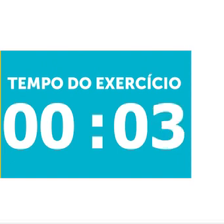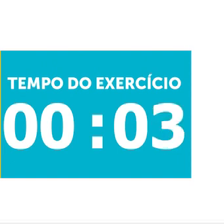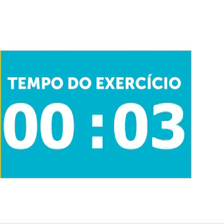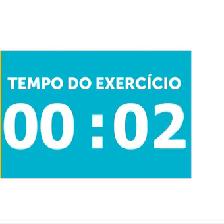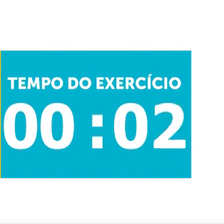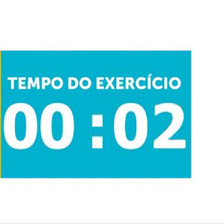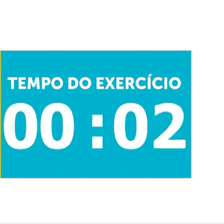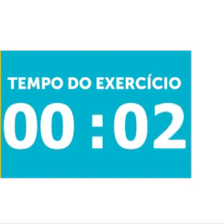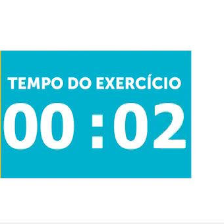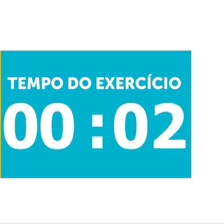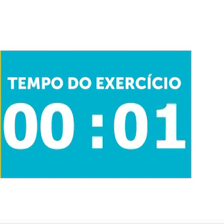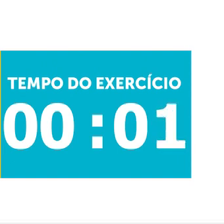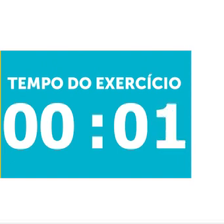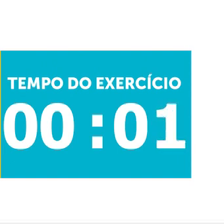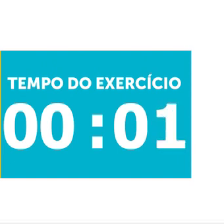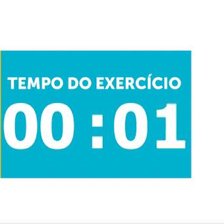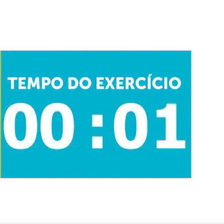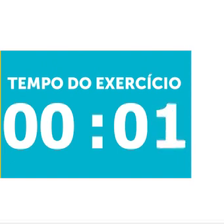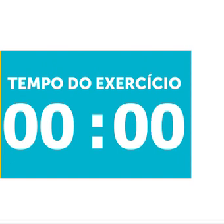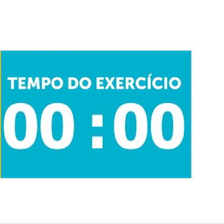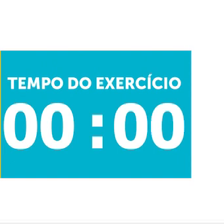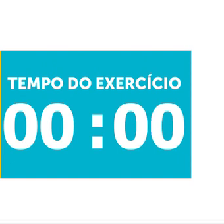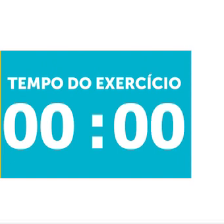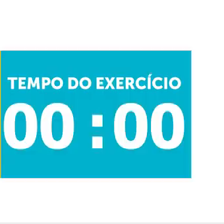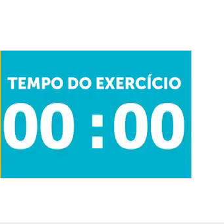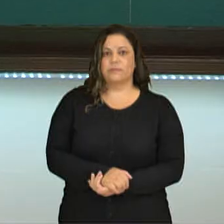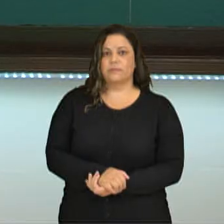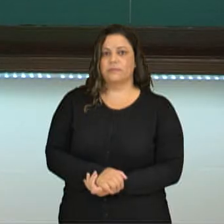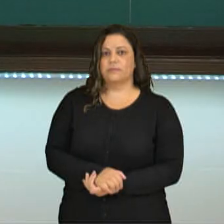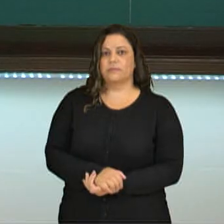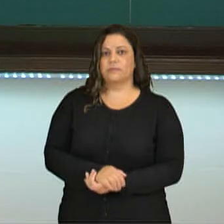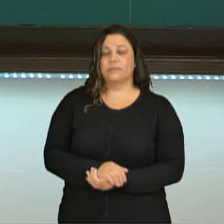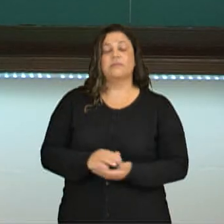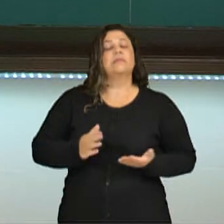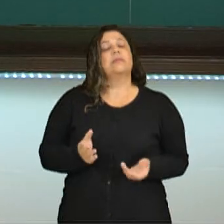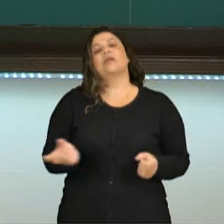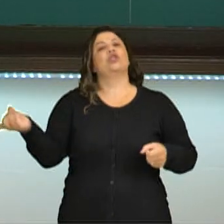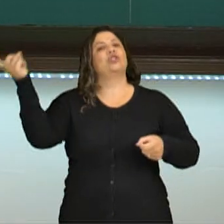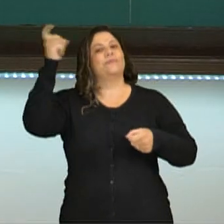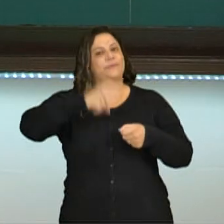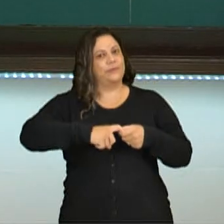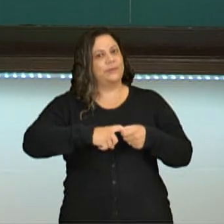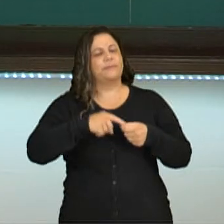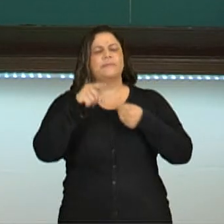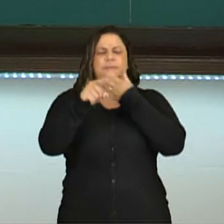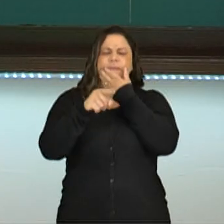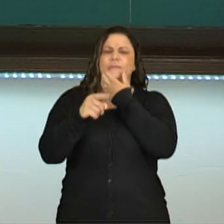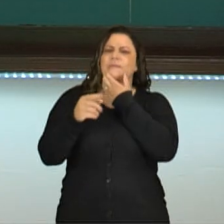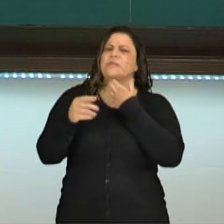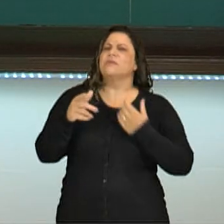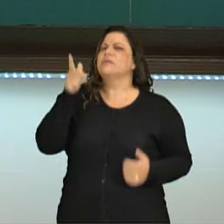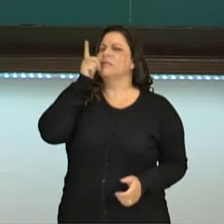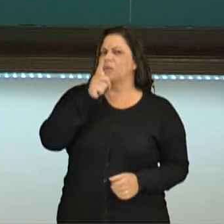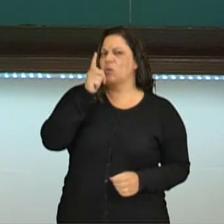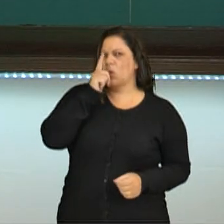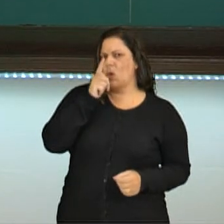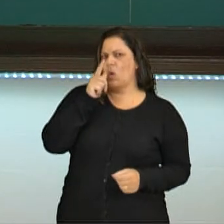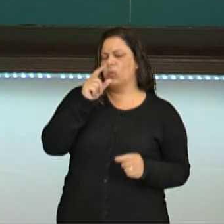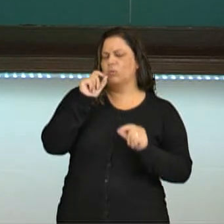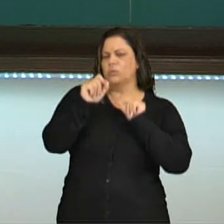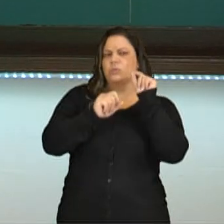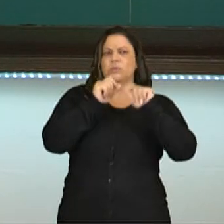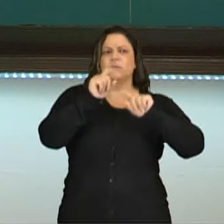Já retornamos. Você conseguiu identificar aí qual